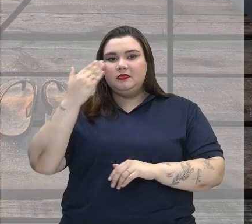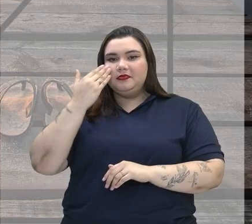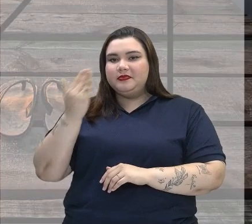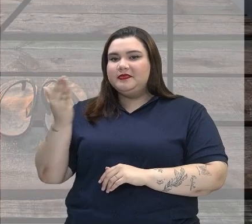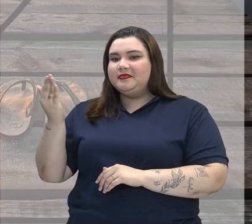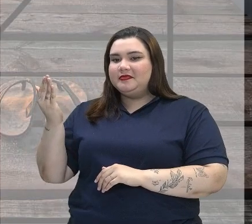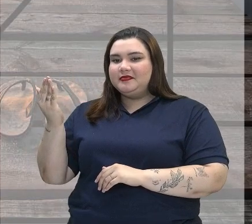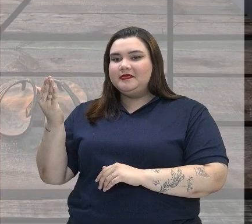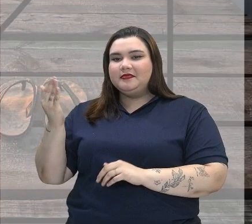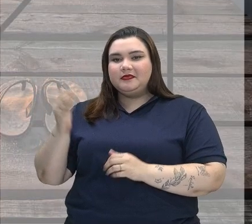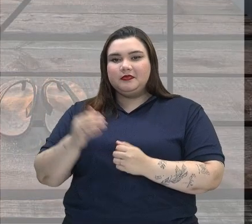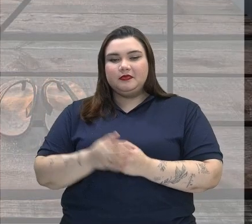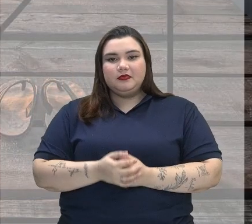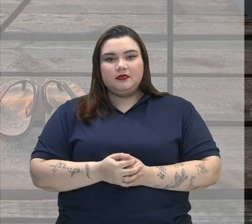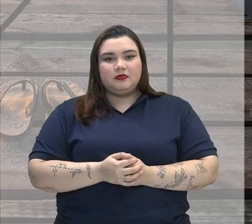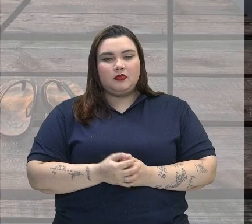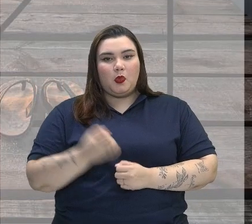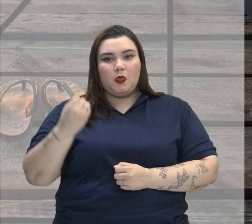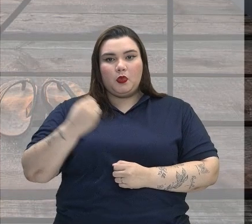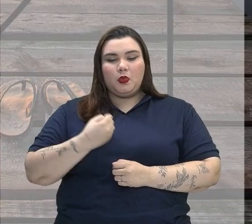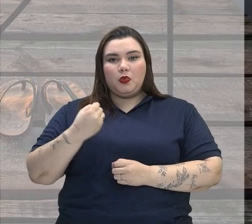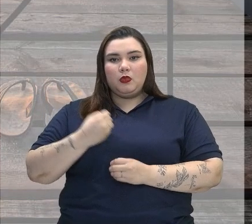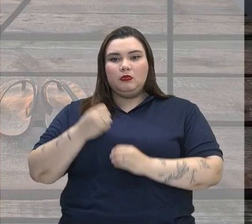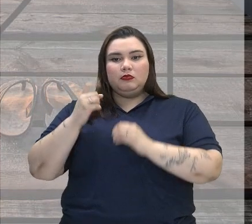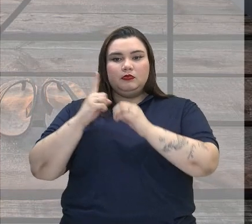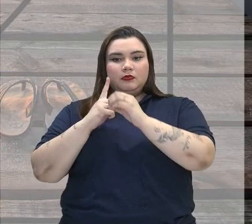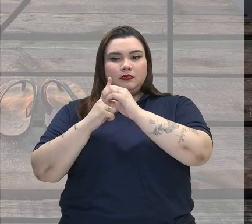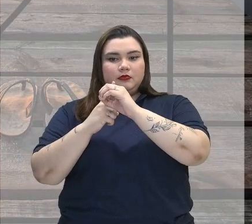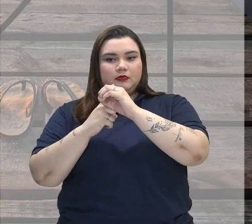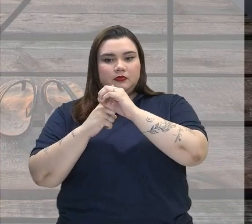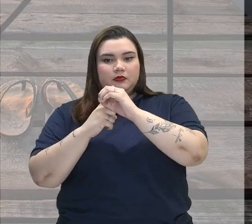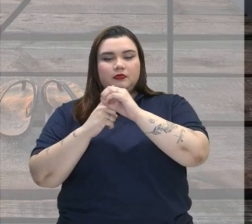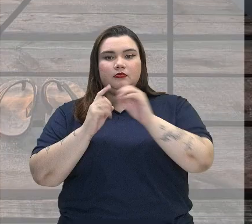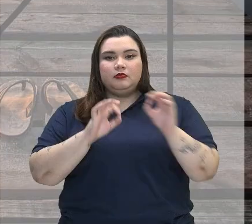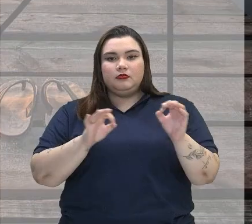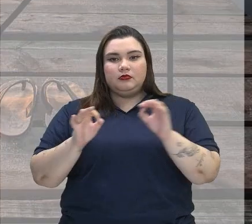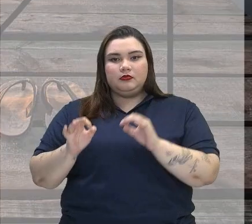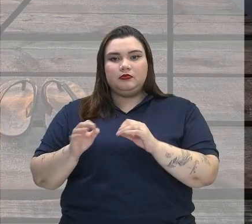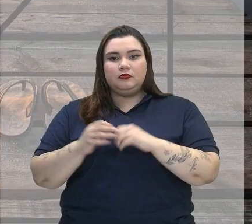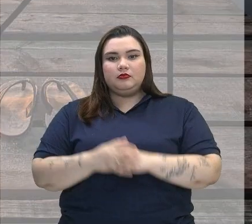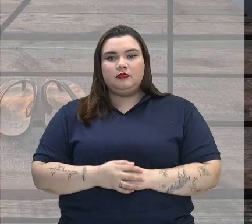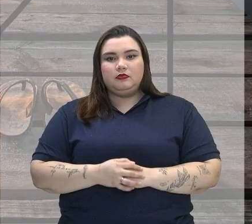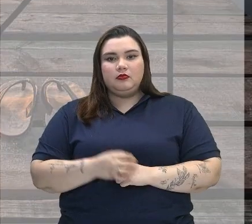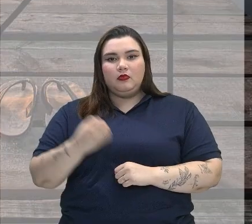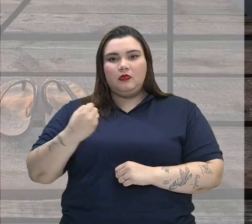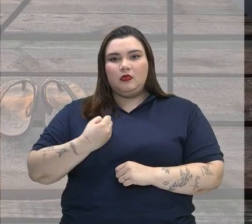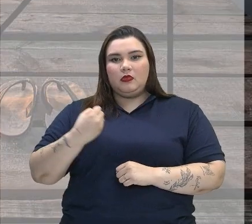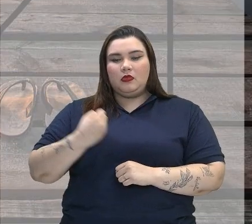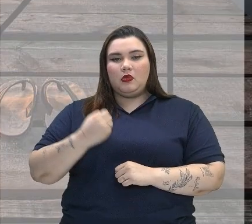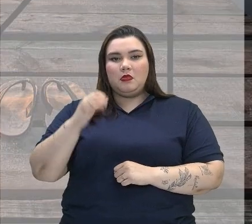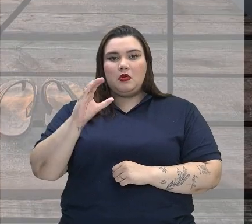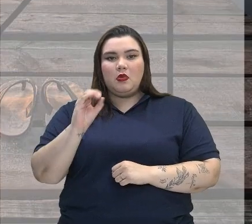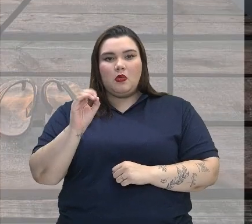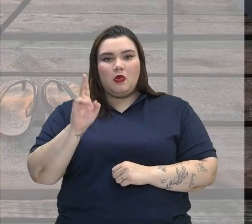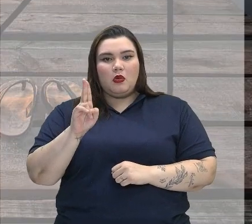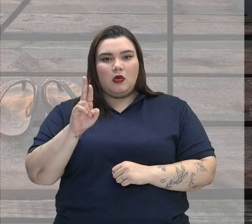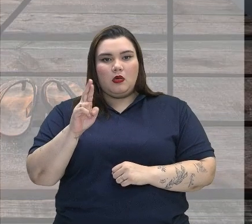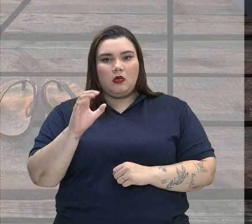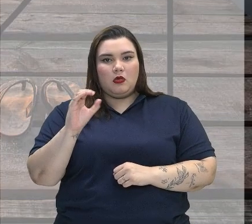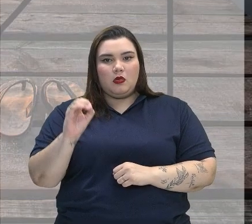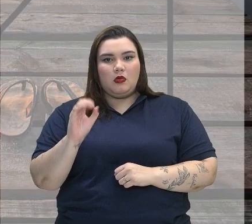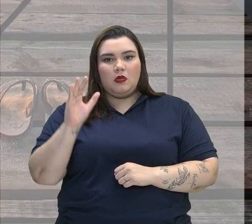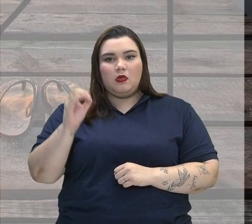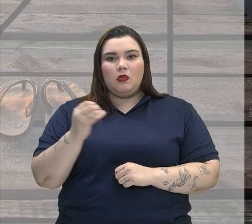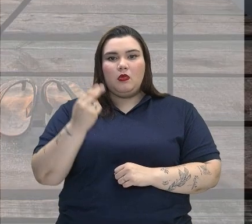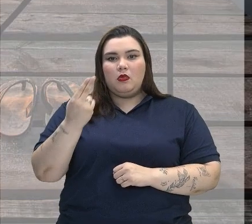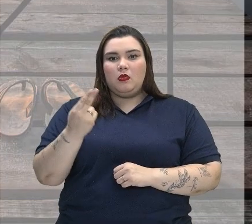reconhecer. Esse número, ele é conhecido como número φ, também conhecido como número de ouro. Também conhecido